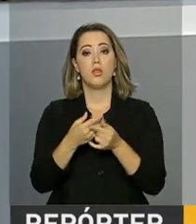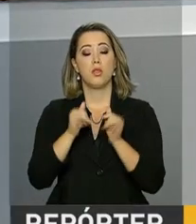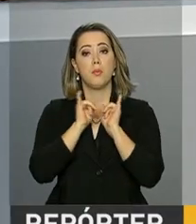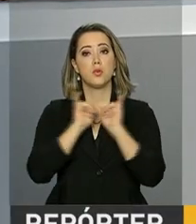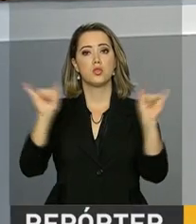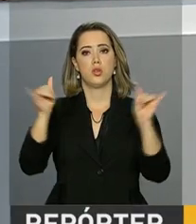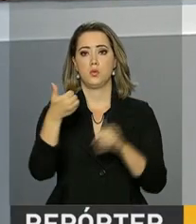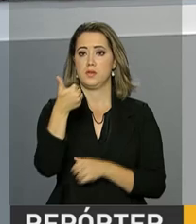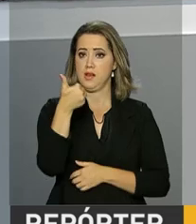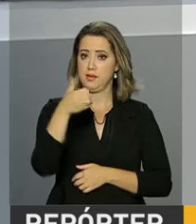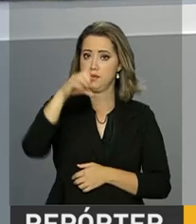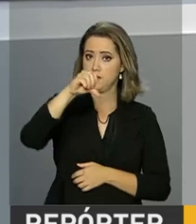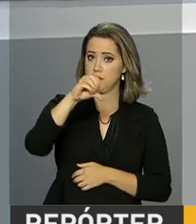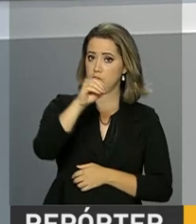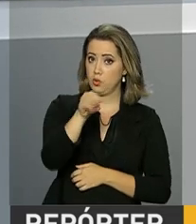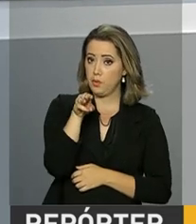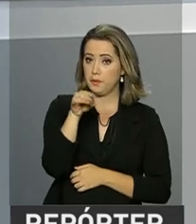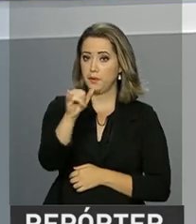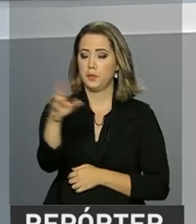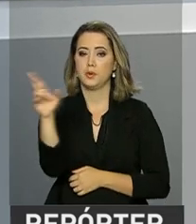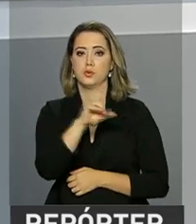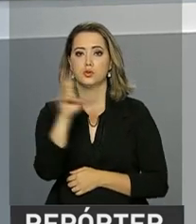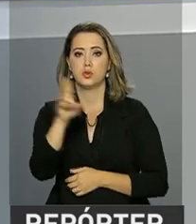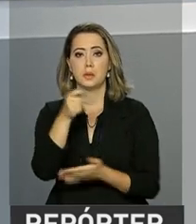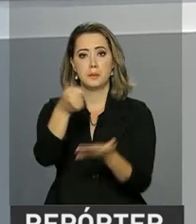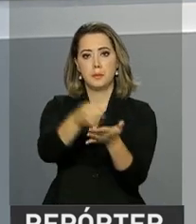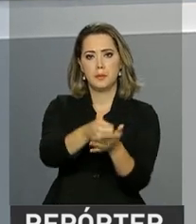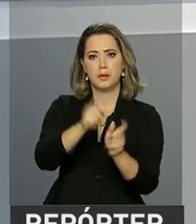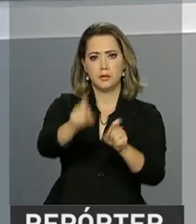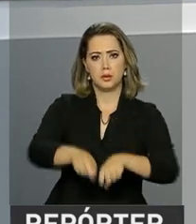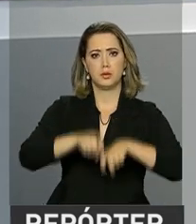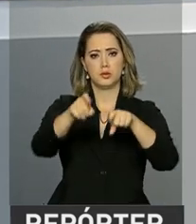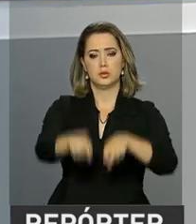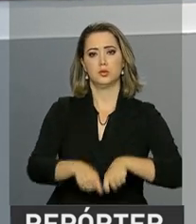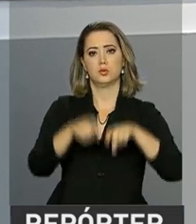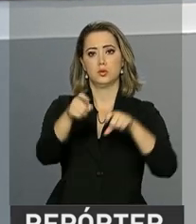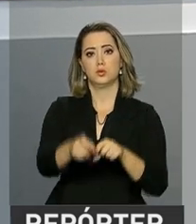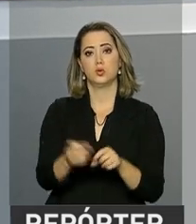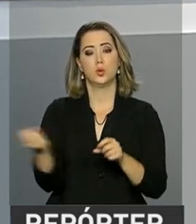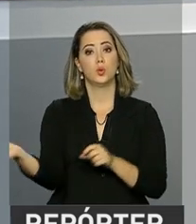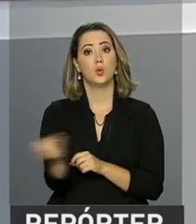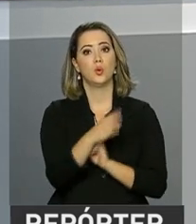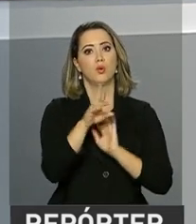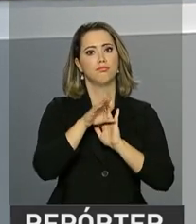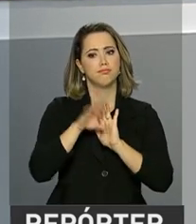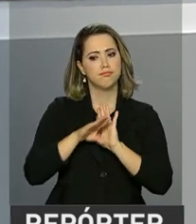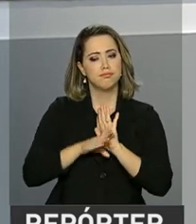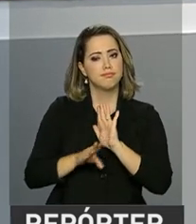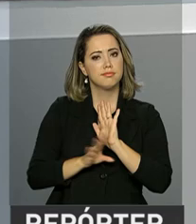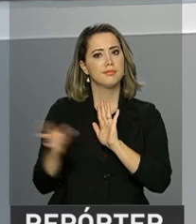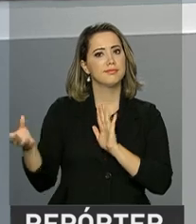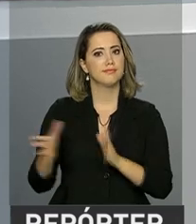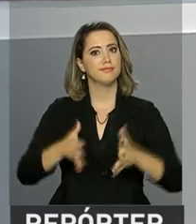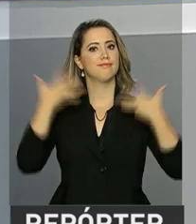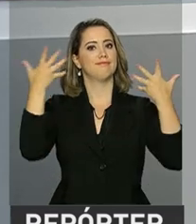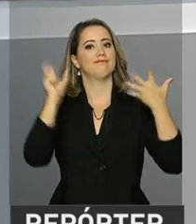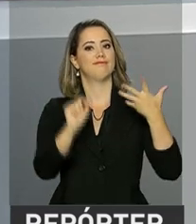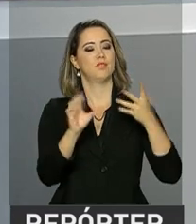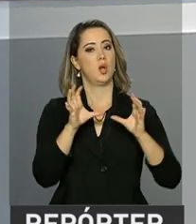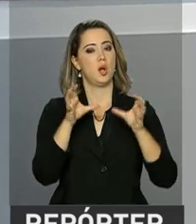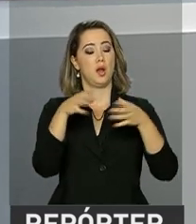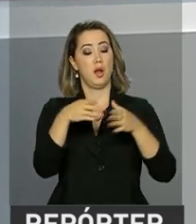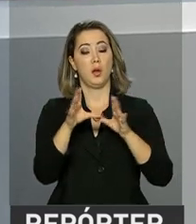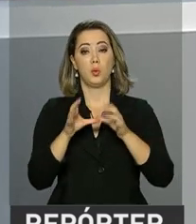anúncio de R 190 bilhões de reais para financiar O agronegócio novas projeções animam ainda mais o setor a